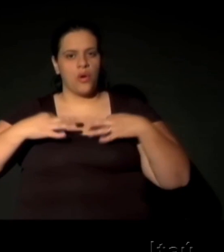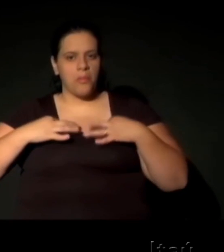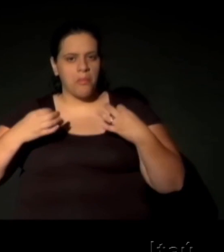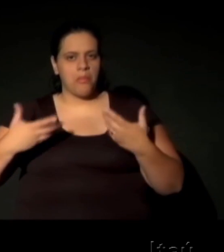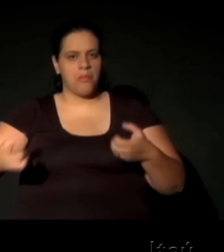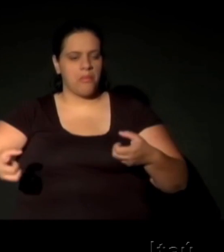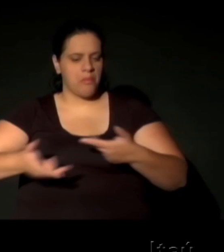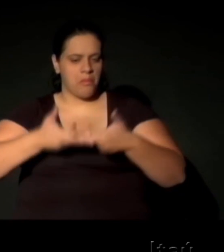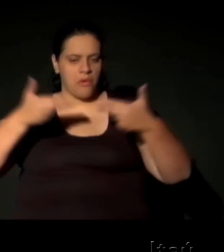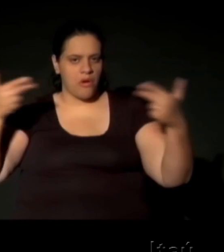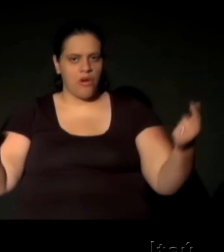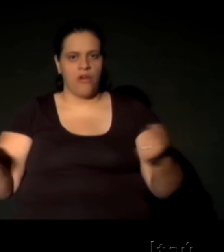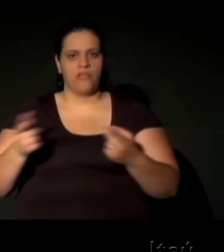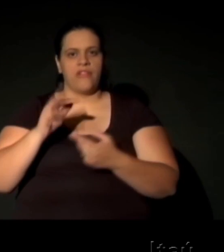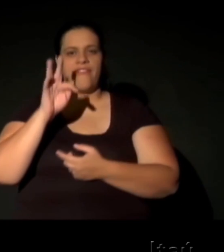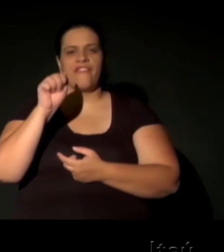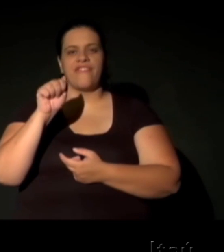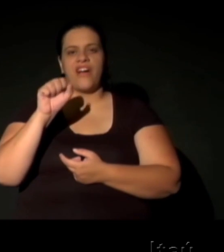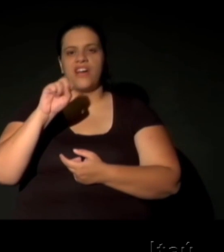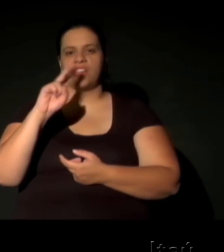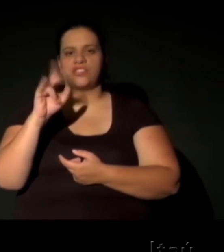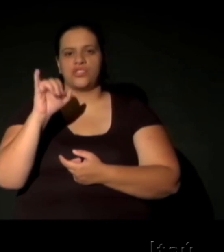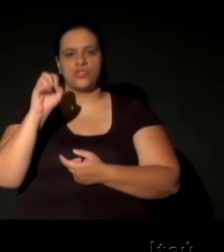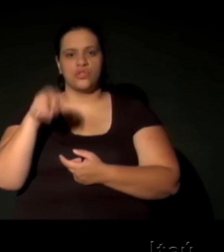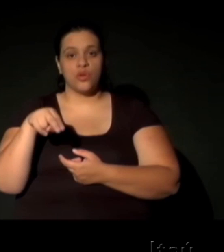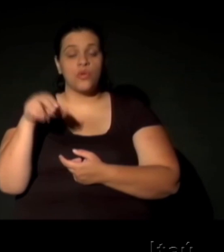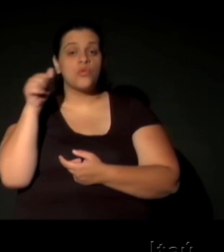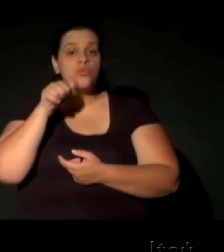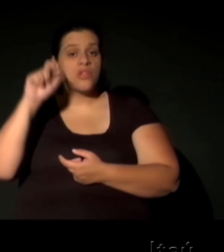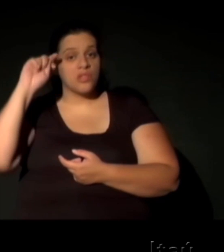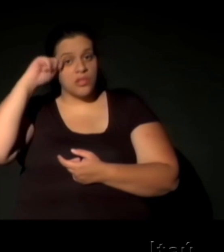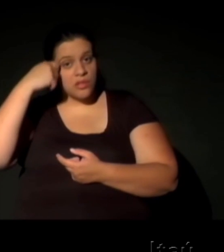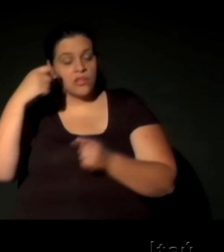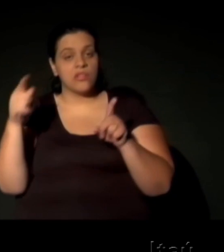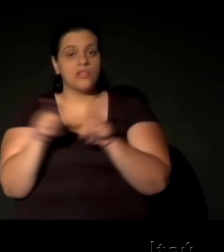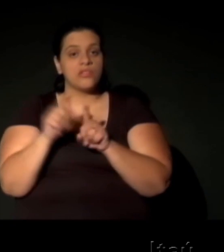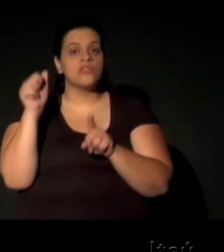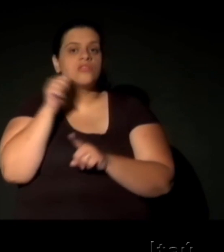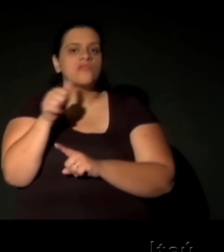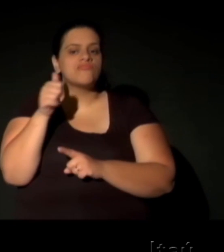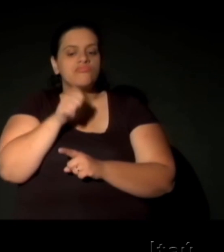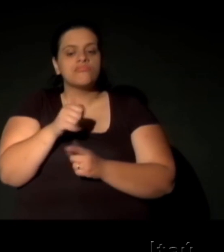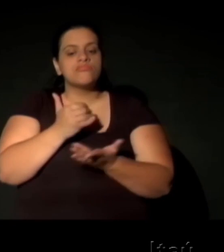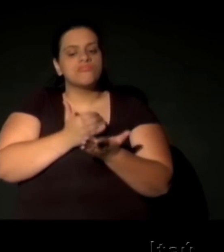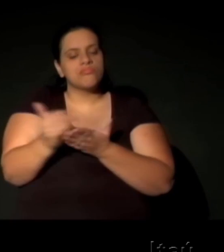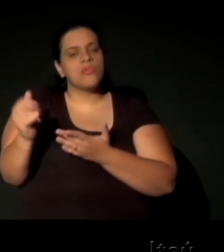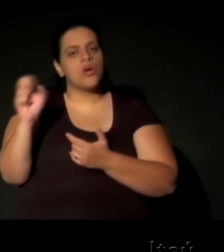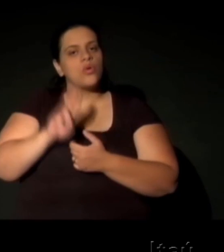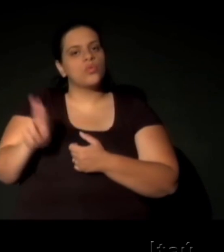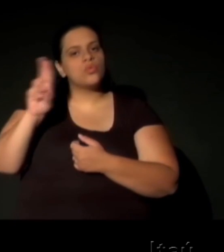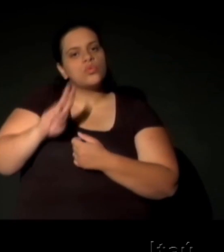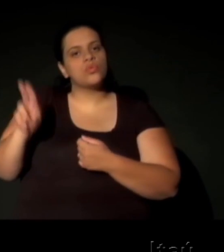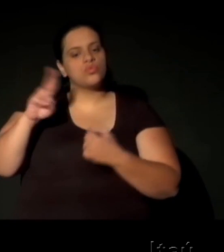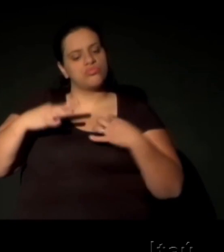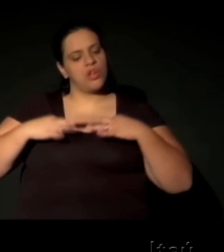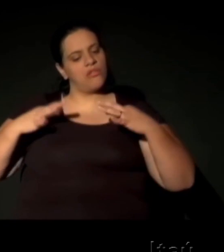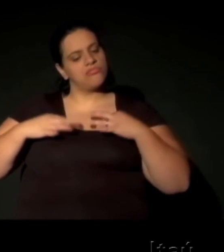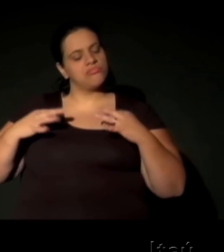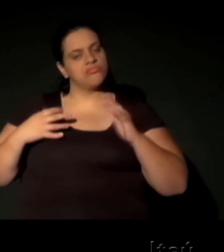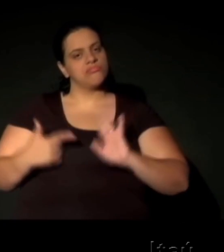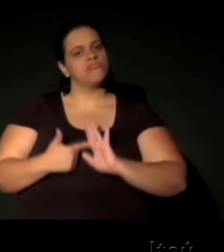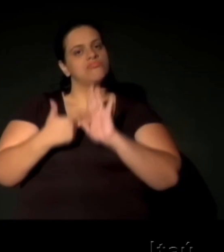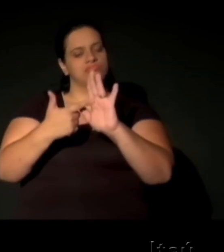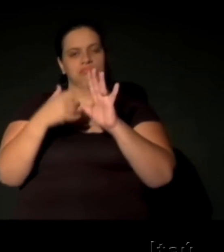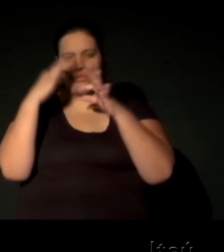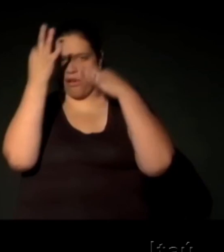Essa o o o o Fashion né como as mulheres negras e as mulheres passam a poder usar um tipo né de roupa